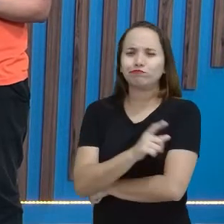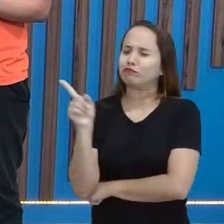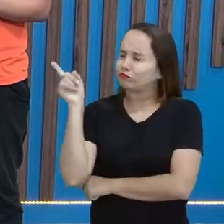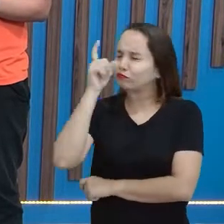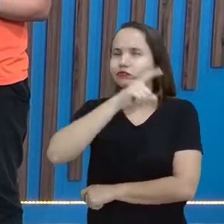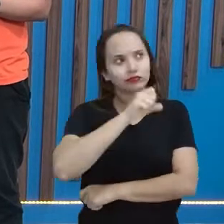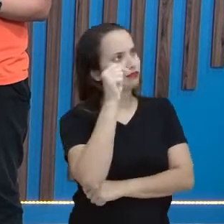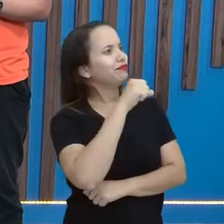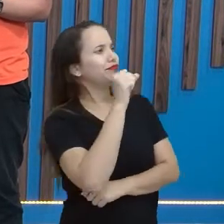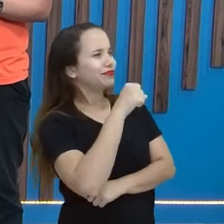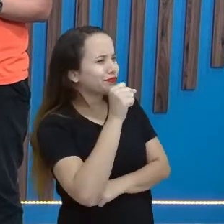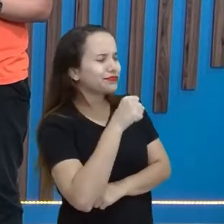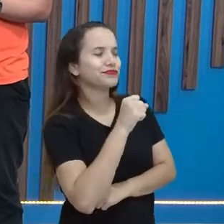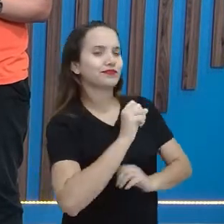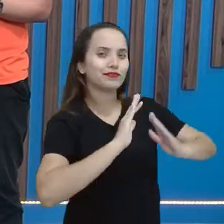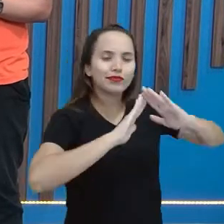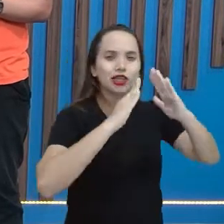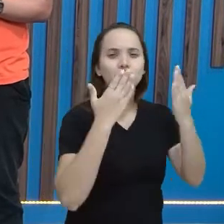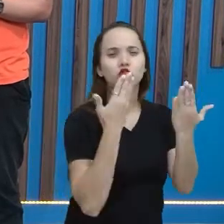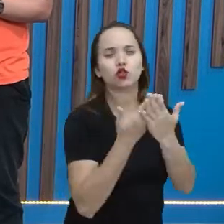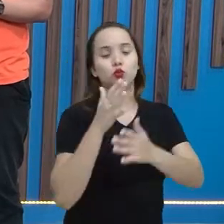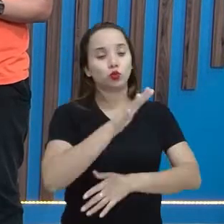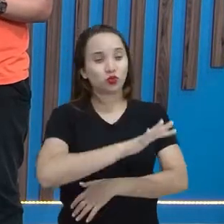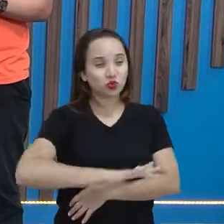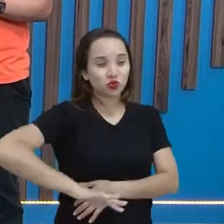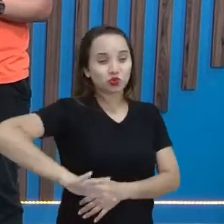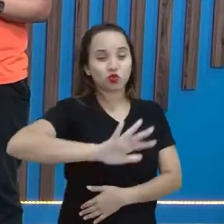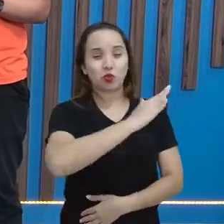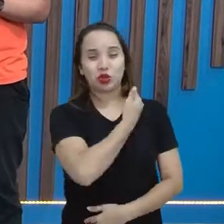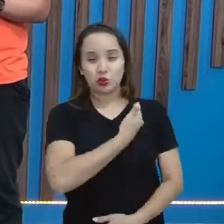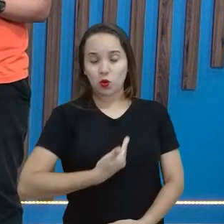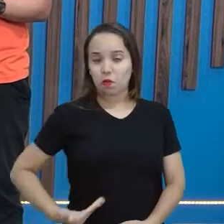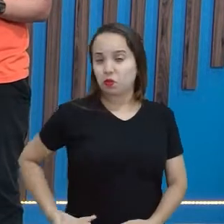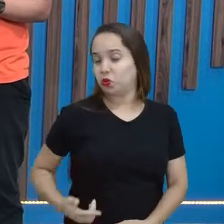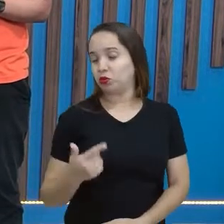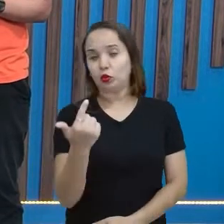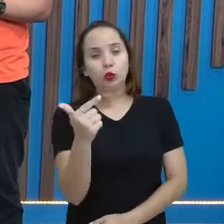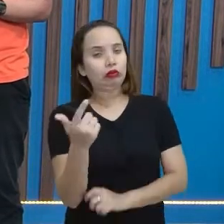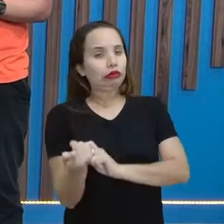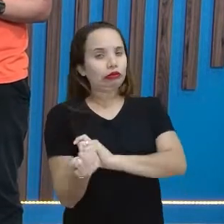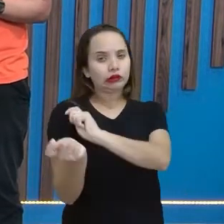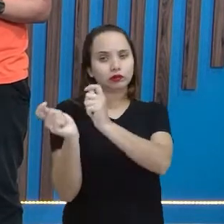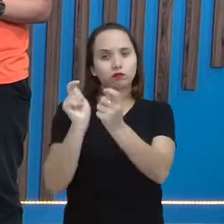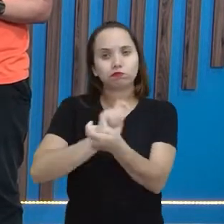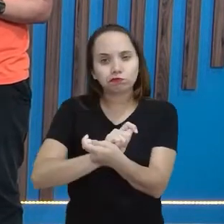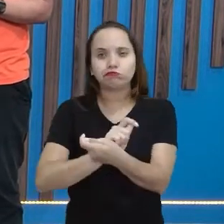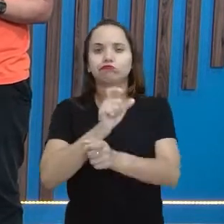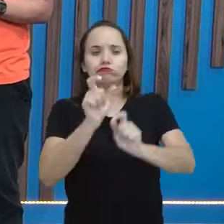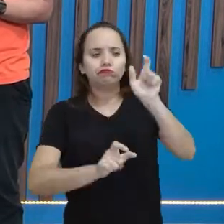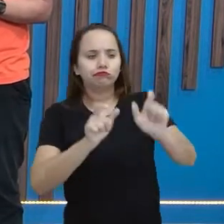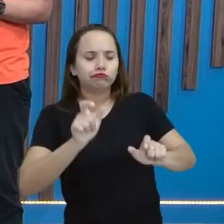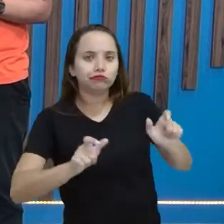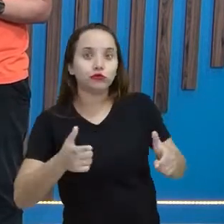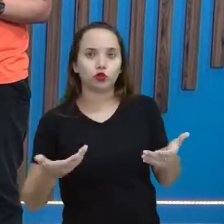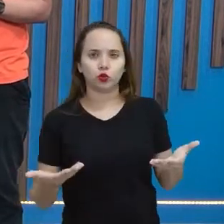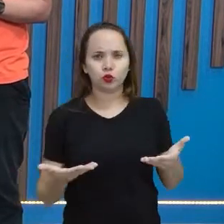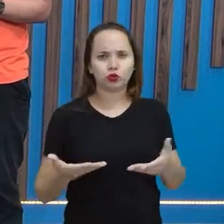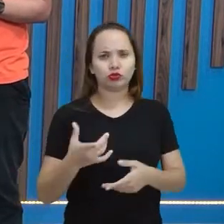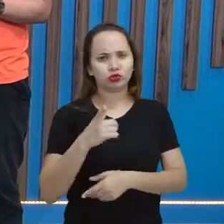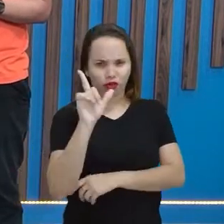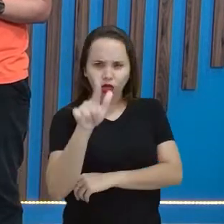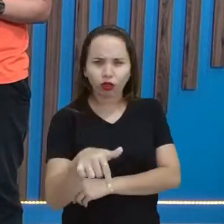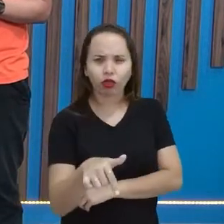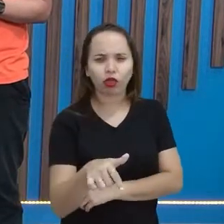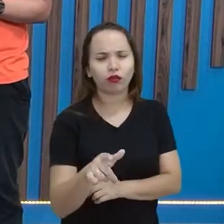As escolas, os espaços públicos ainda não eram adaptados a essas pessoas. E hoje são? Ainda não